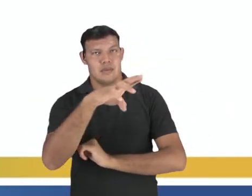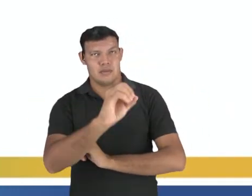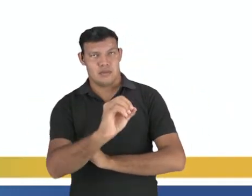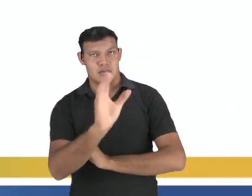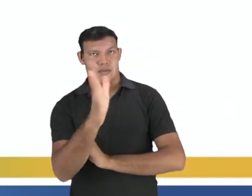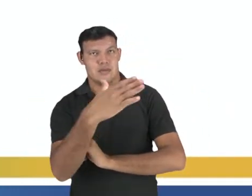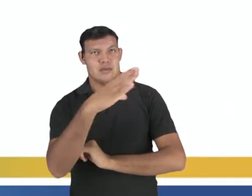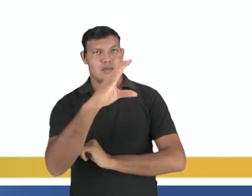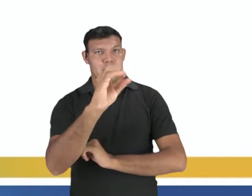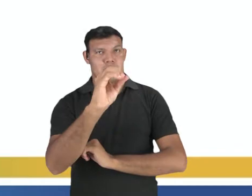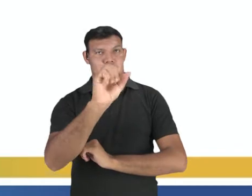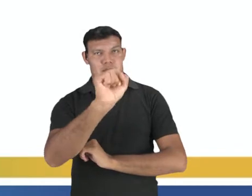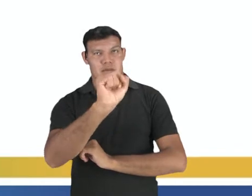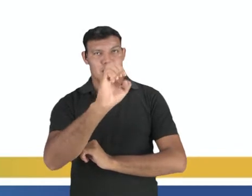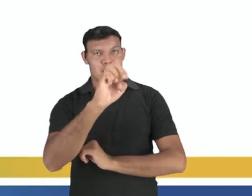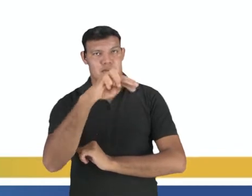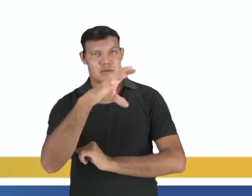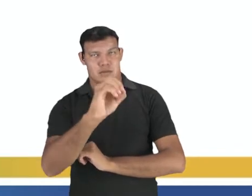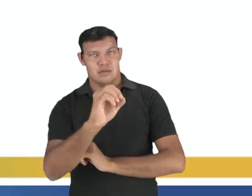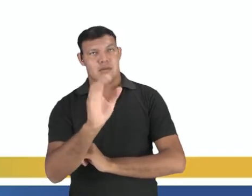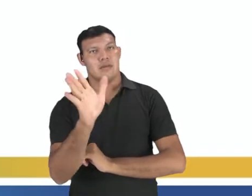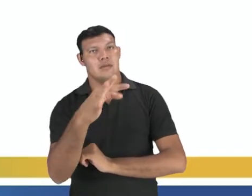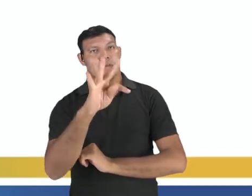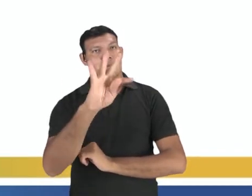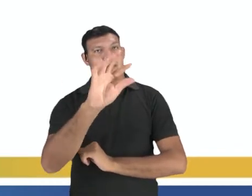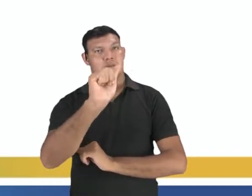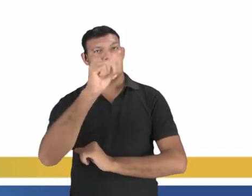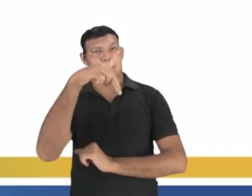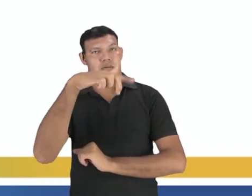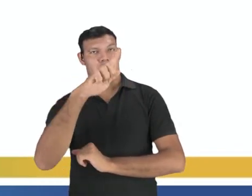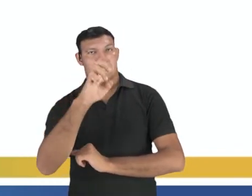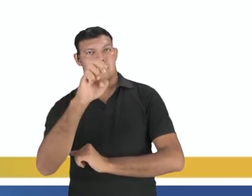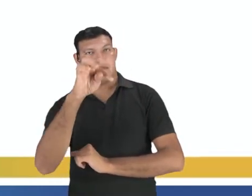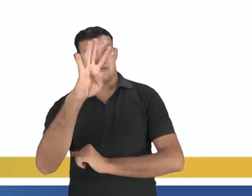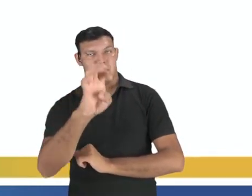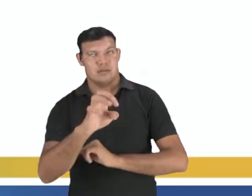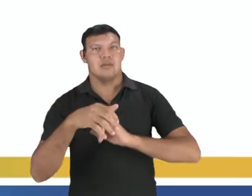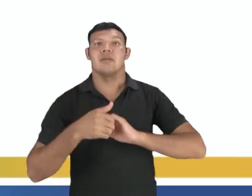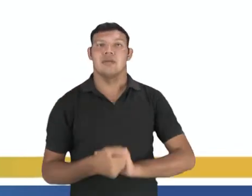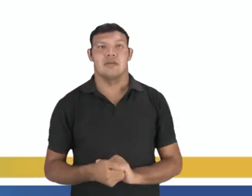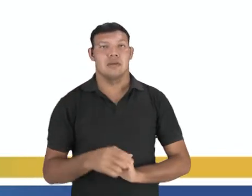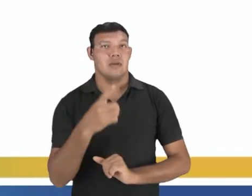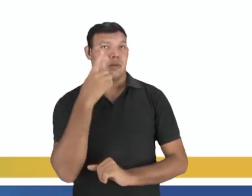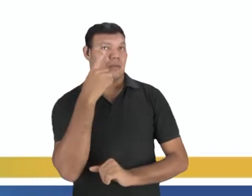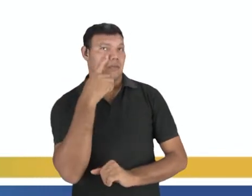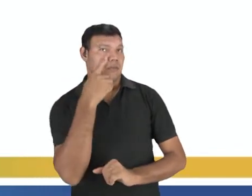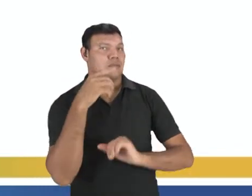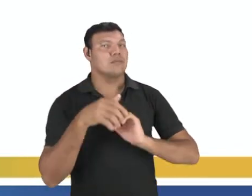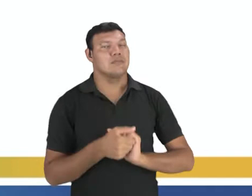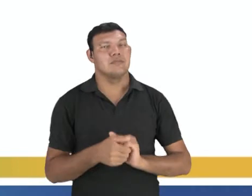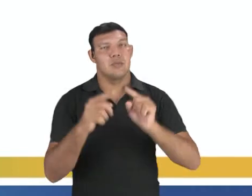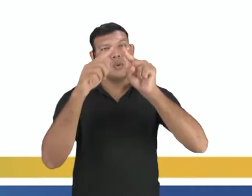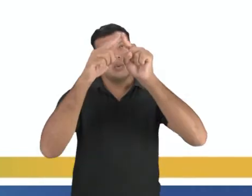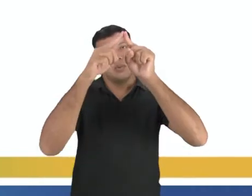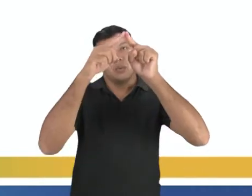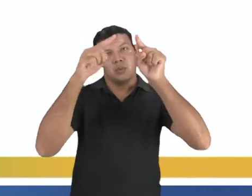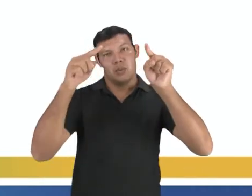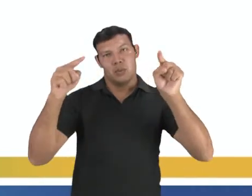de 30 e 60 graus. Observe o triângulo equilátero, tá? Que está aí